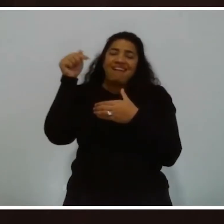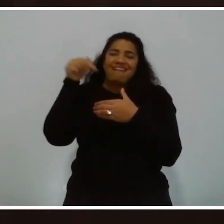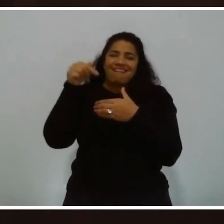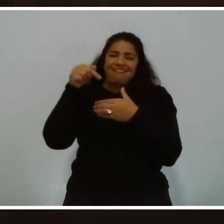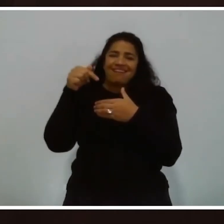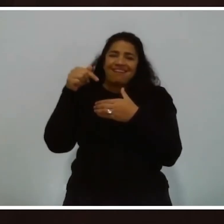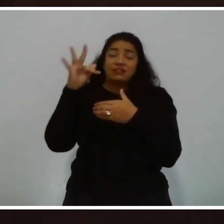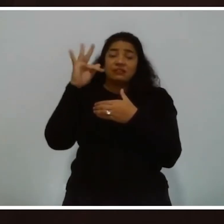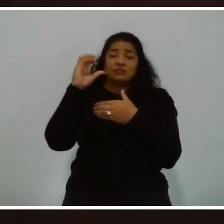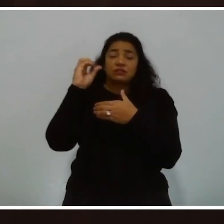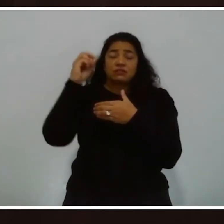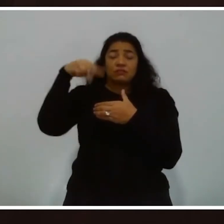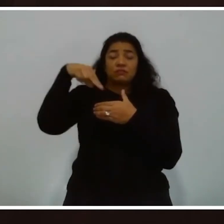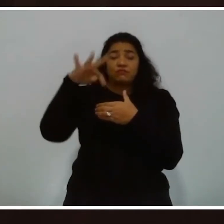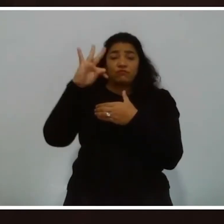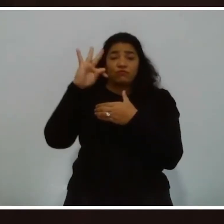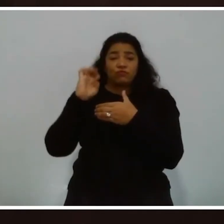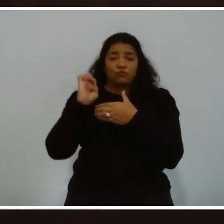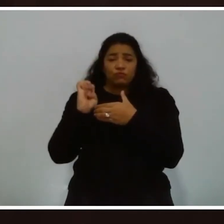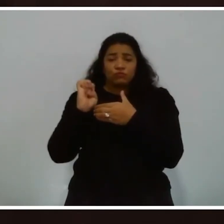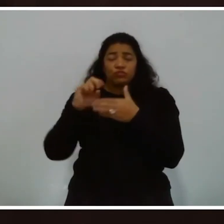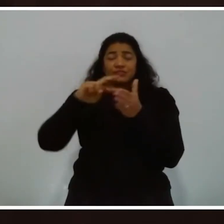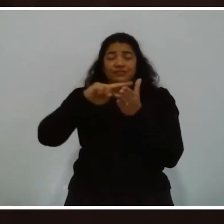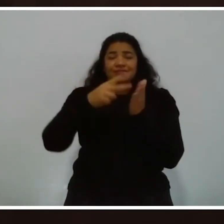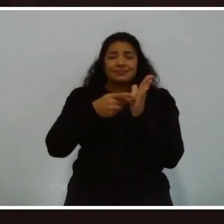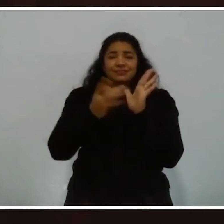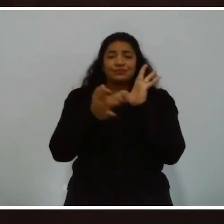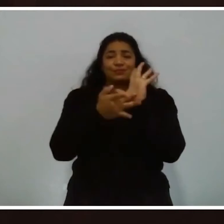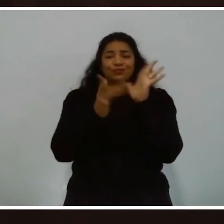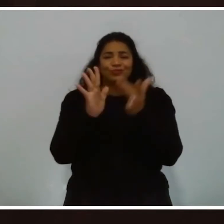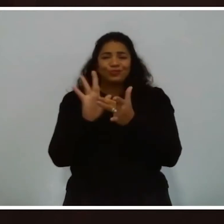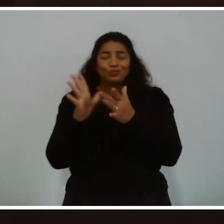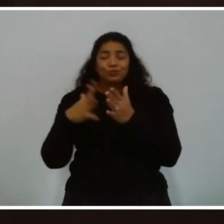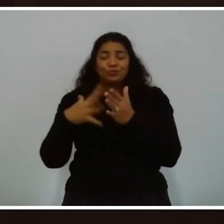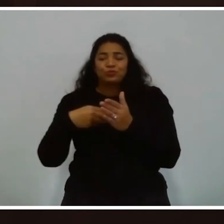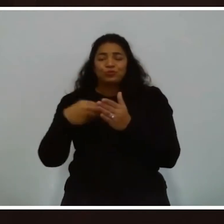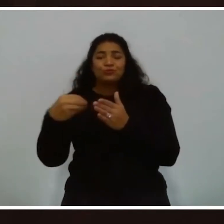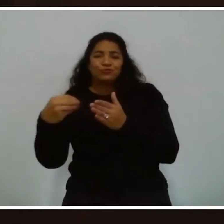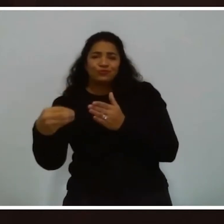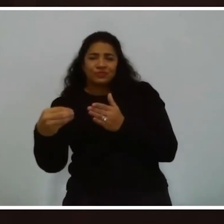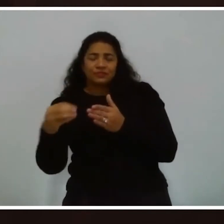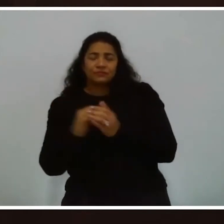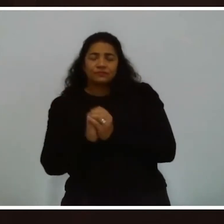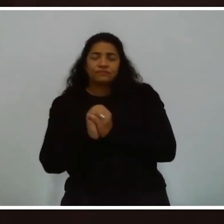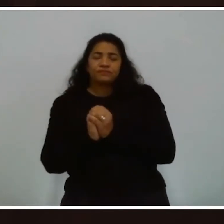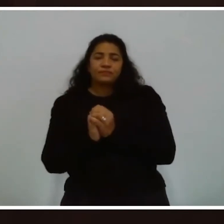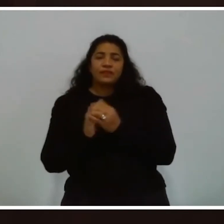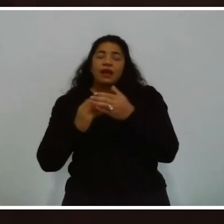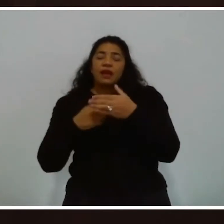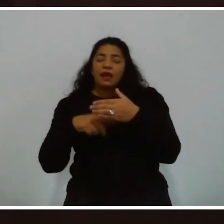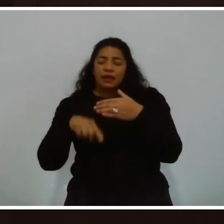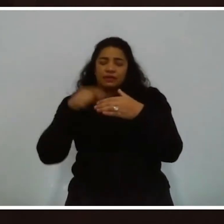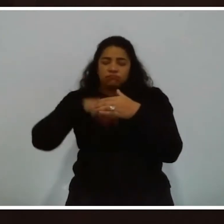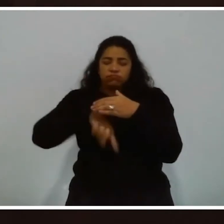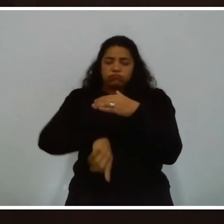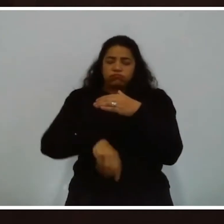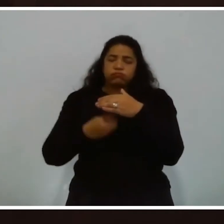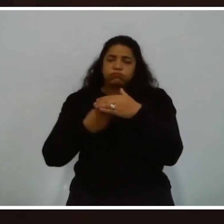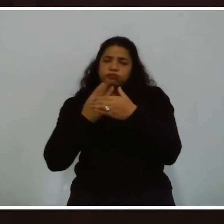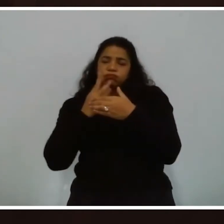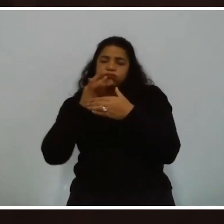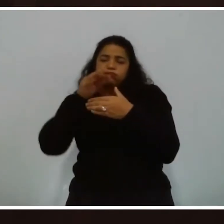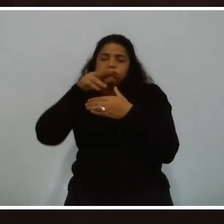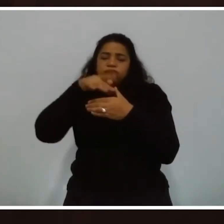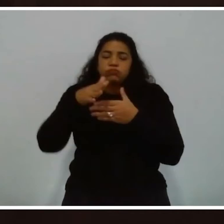de correr e corre num ribeiro. Esse ribeiro é o Espírito. Então vamos mostrar aqui